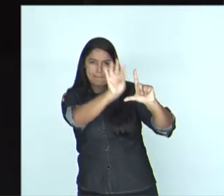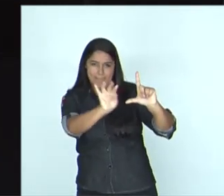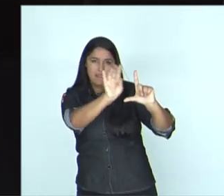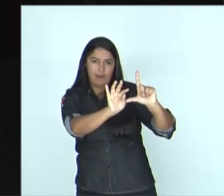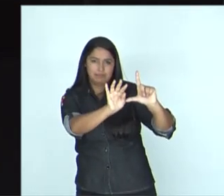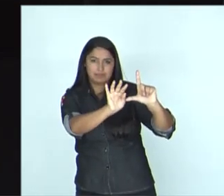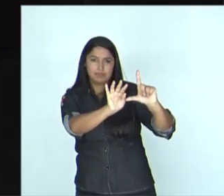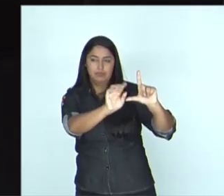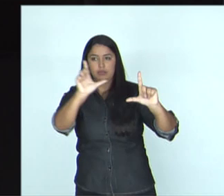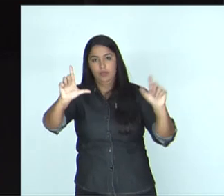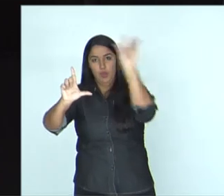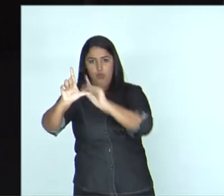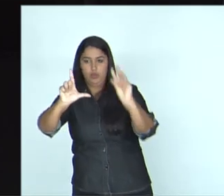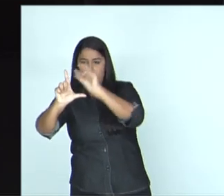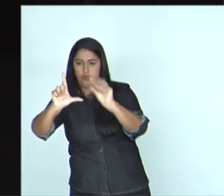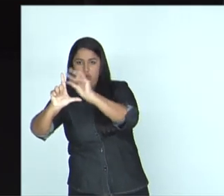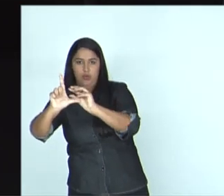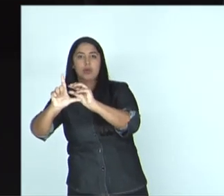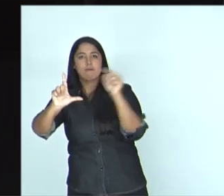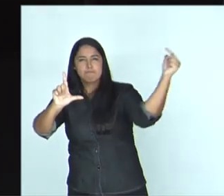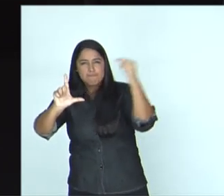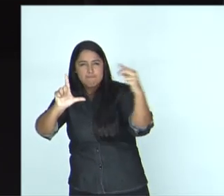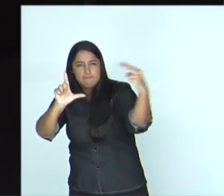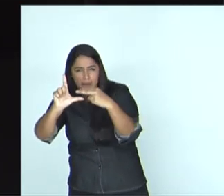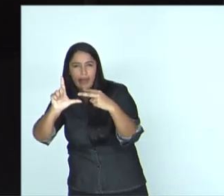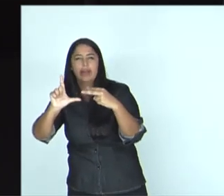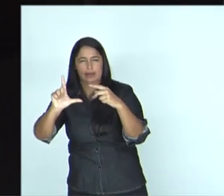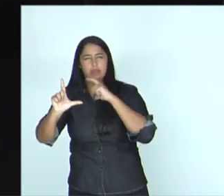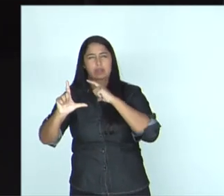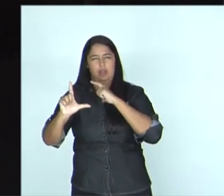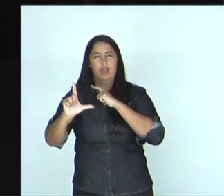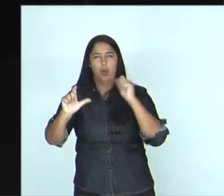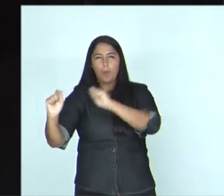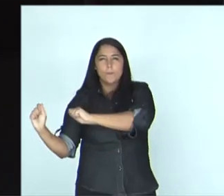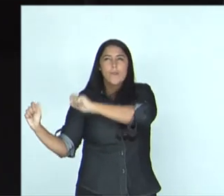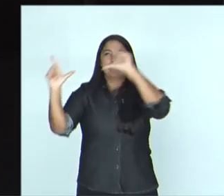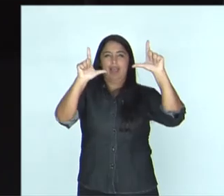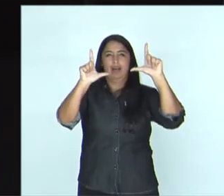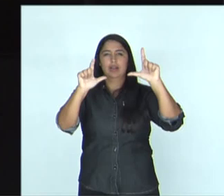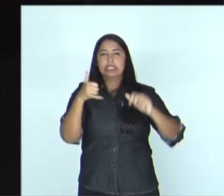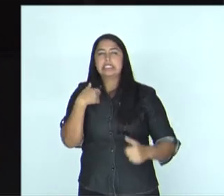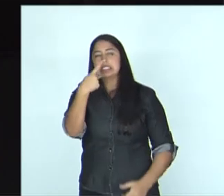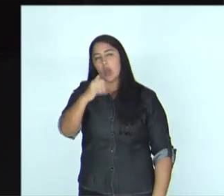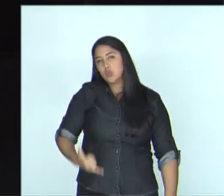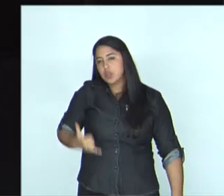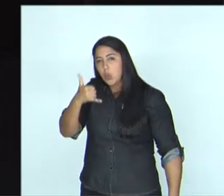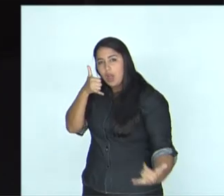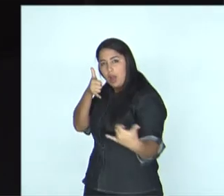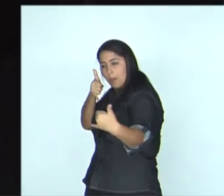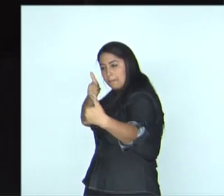de fotografia do seu celular, apontar para o QR Code aqui e vai abrir uma tela. E você pode contribuir com cartão de crédito,